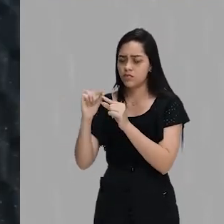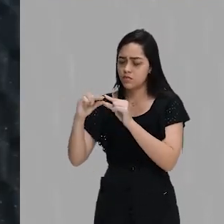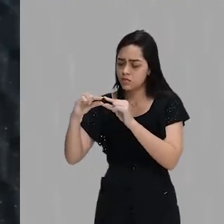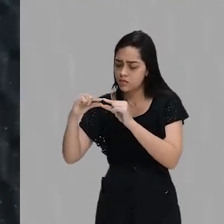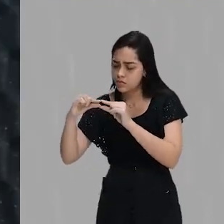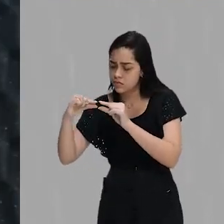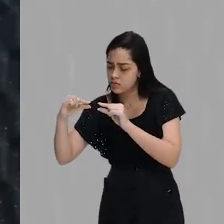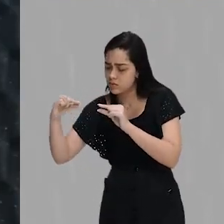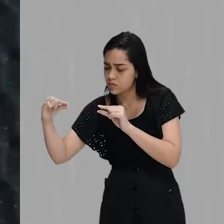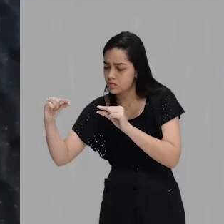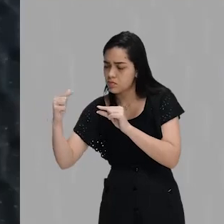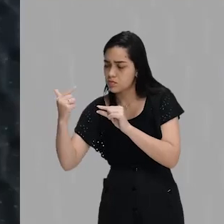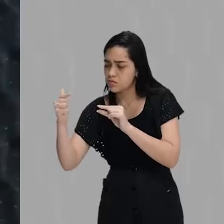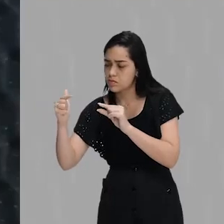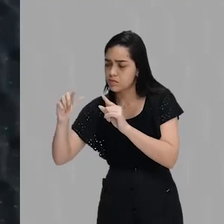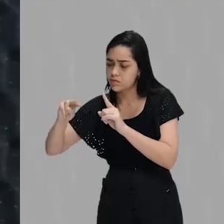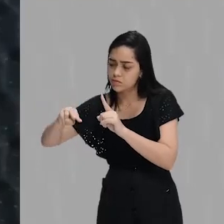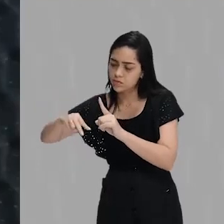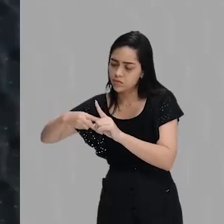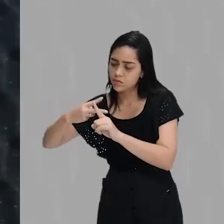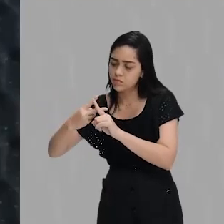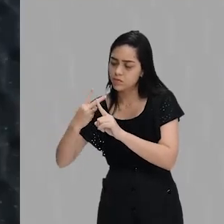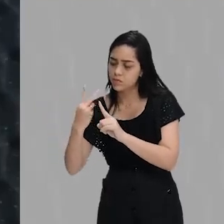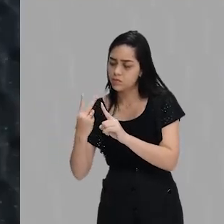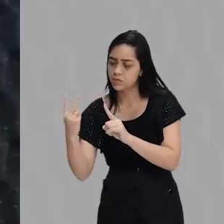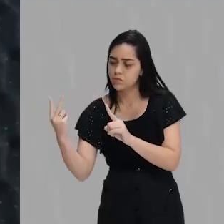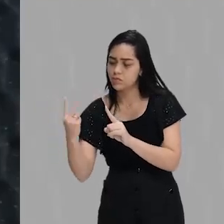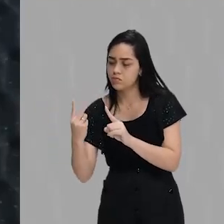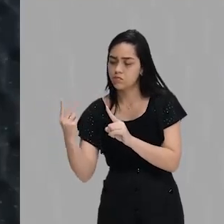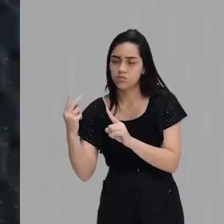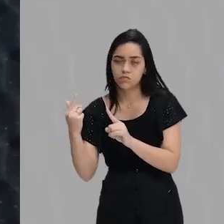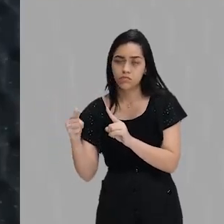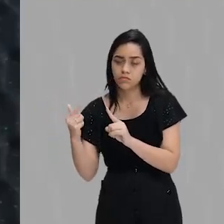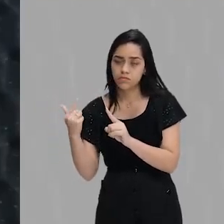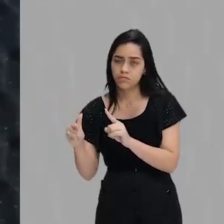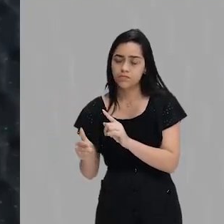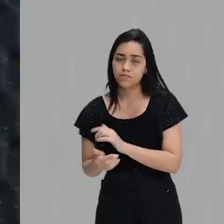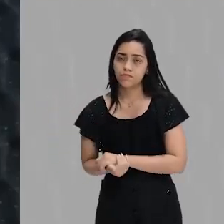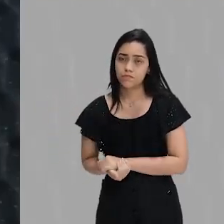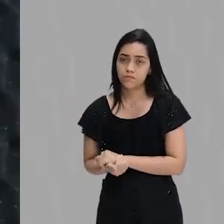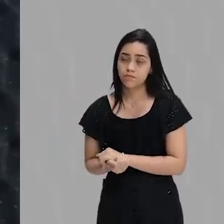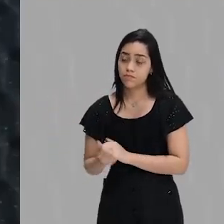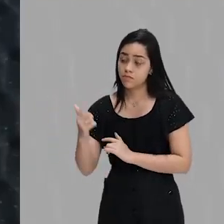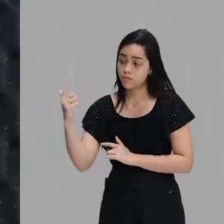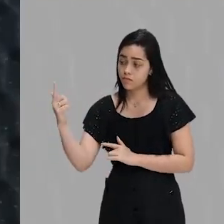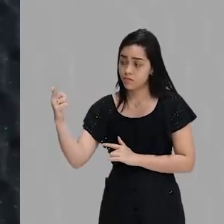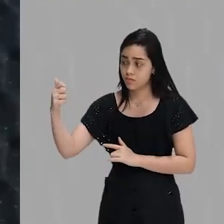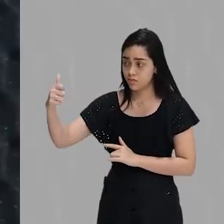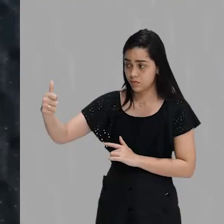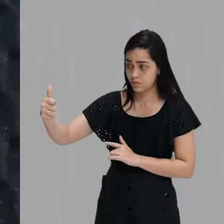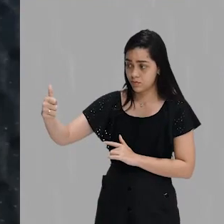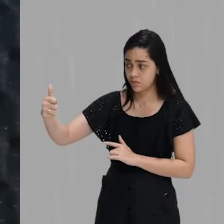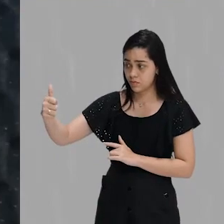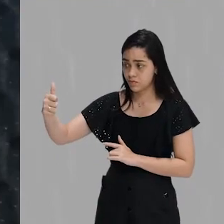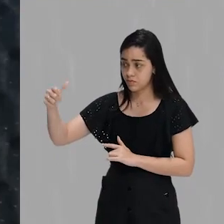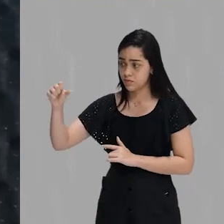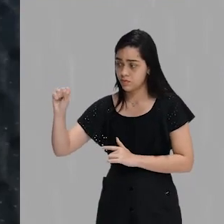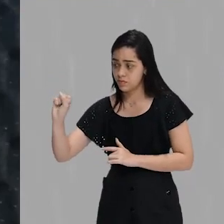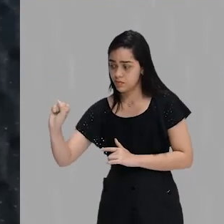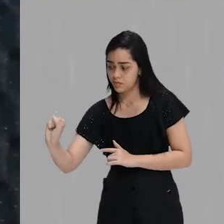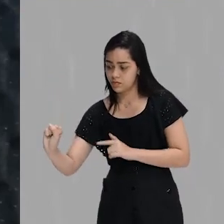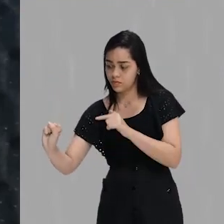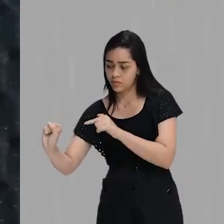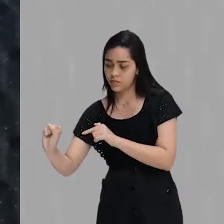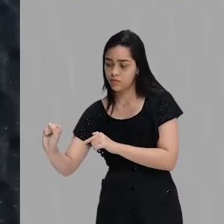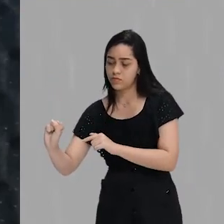Eles não estão duplicados. Quando ele sai da fase G1, vai para a fase S,